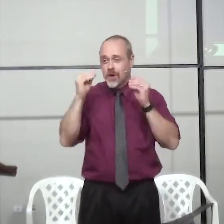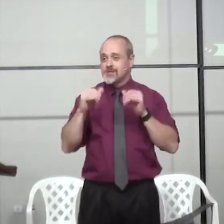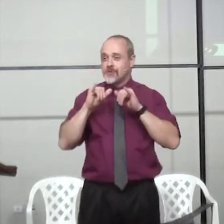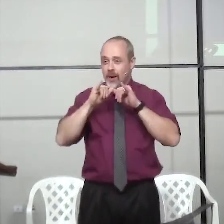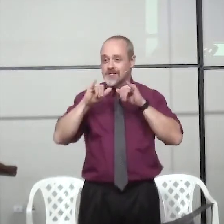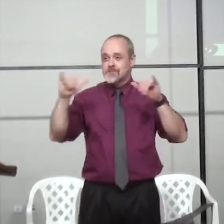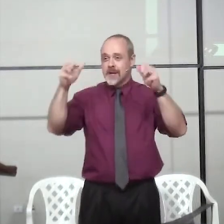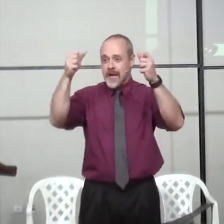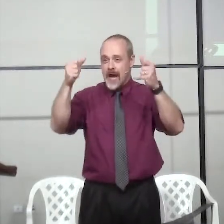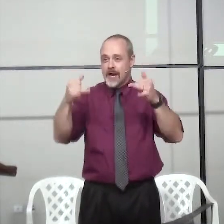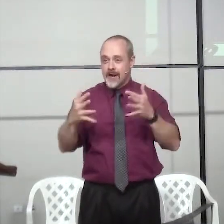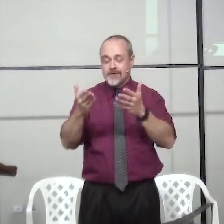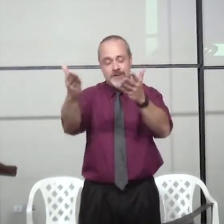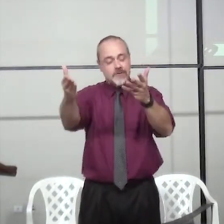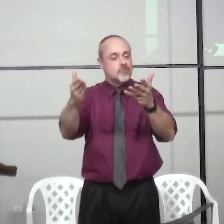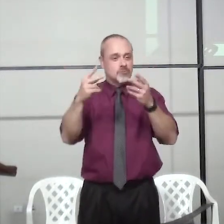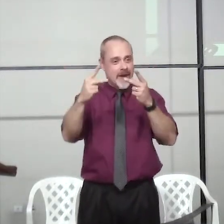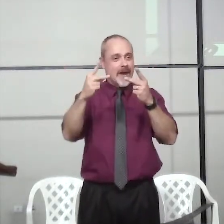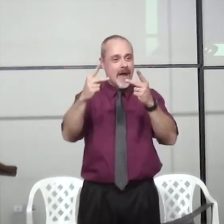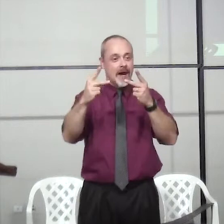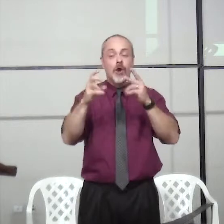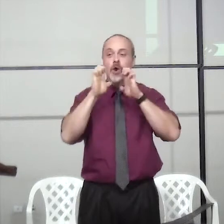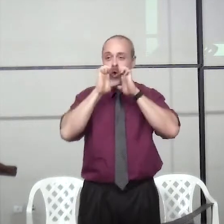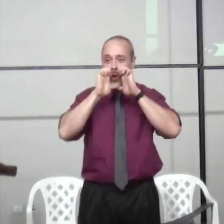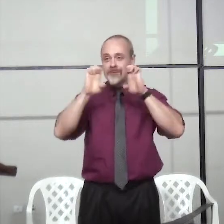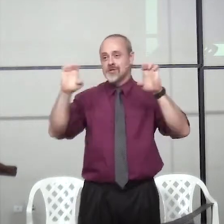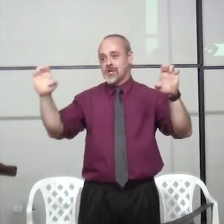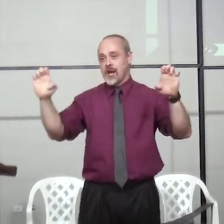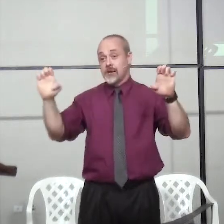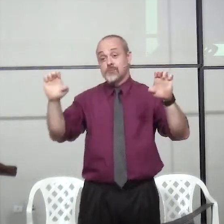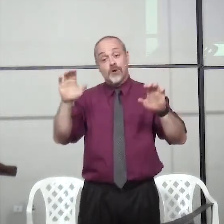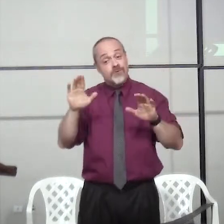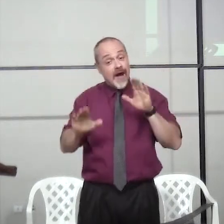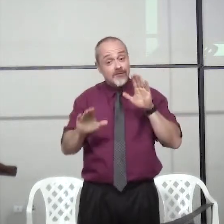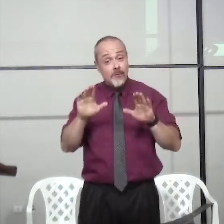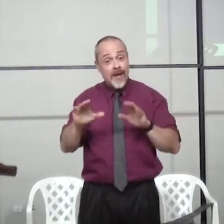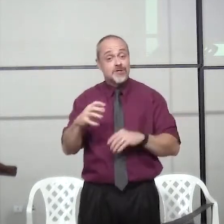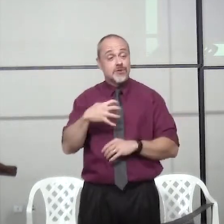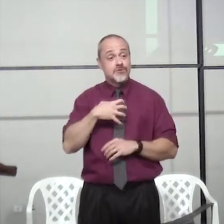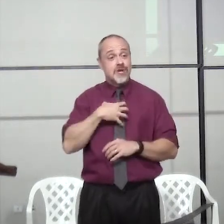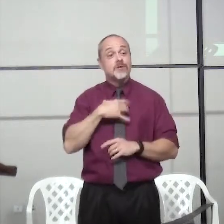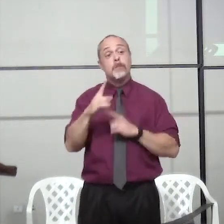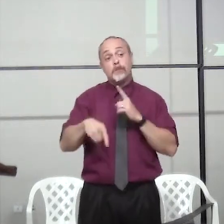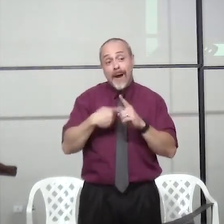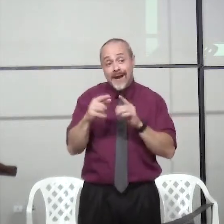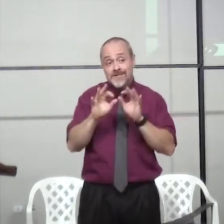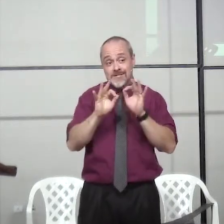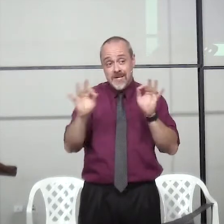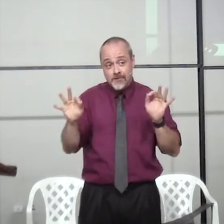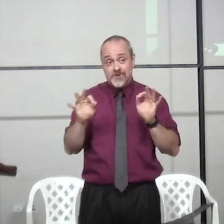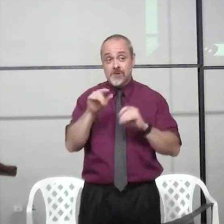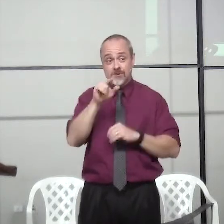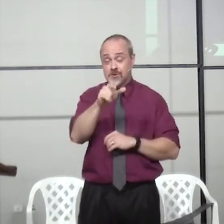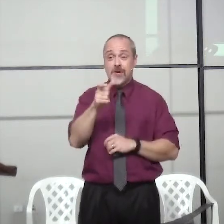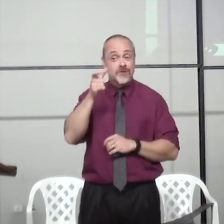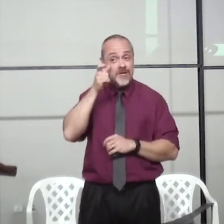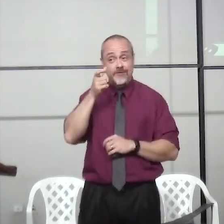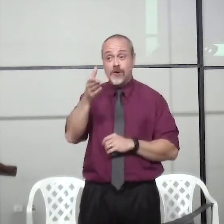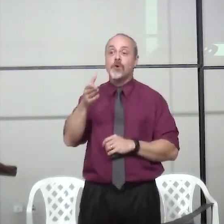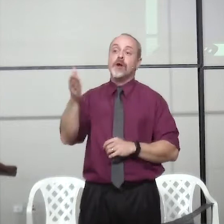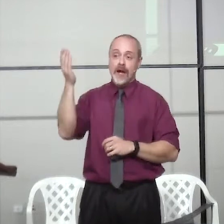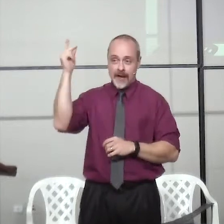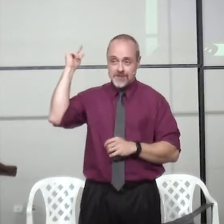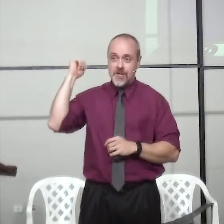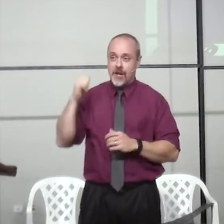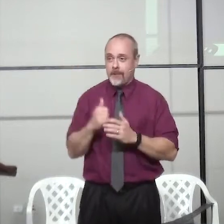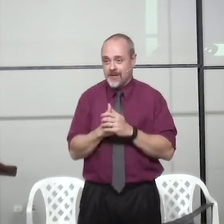Hoje à noite eu vou explicar e pregar o Evangelho, provavelmente num jeito mais simples do que você